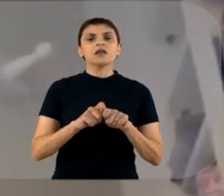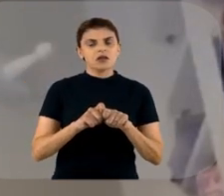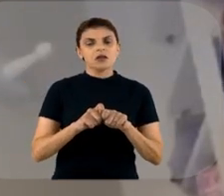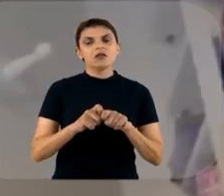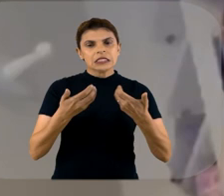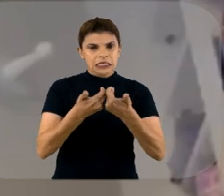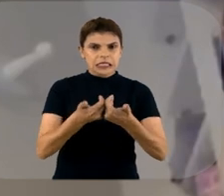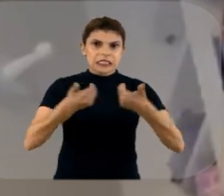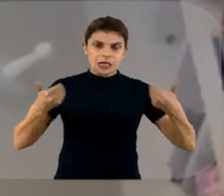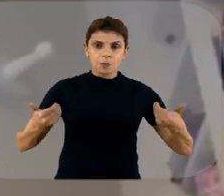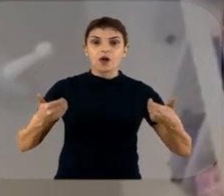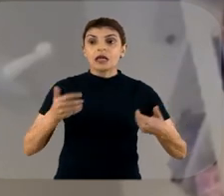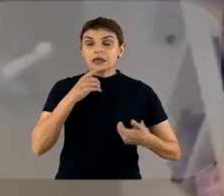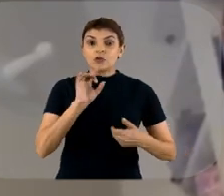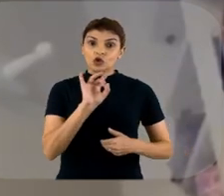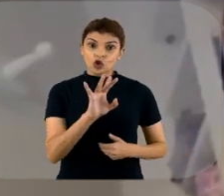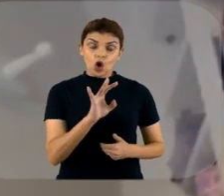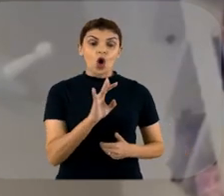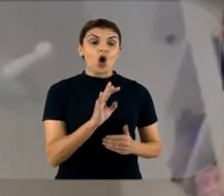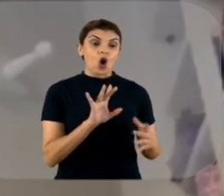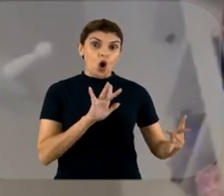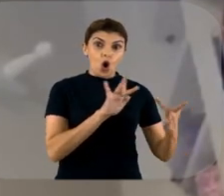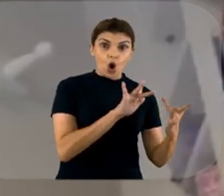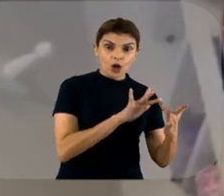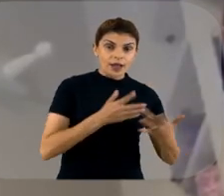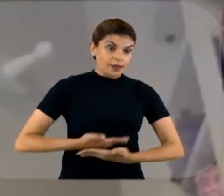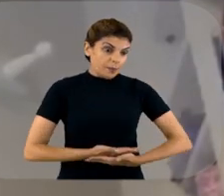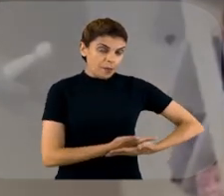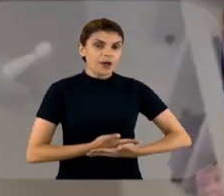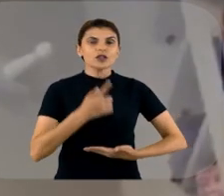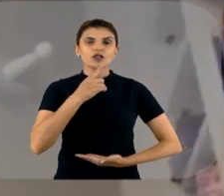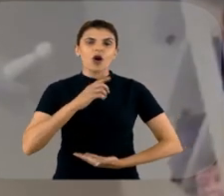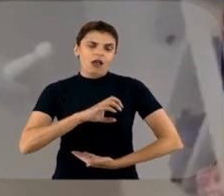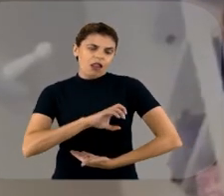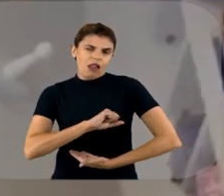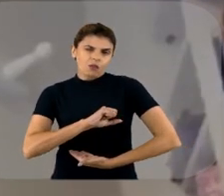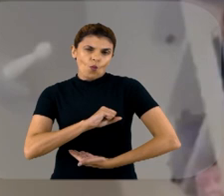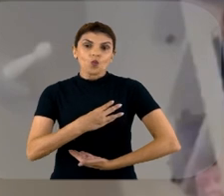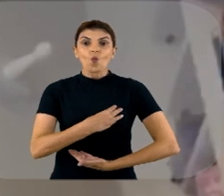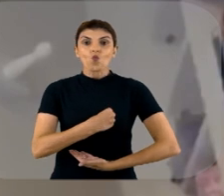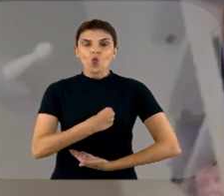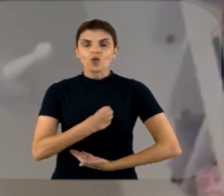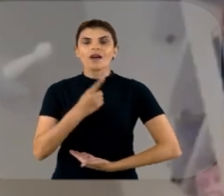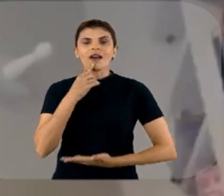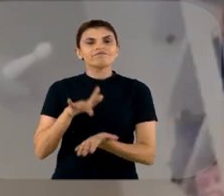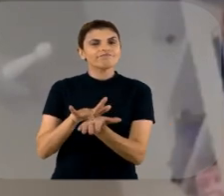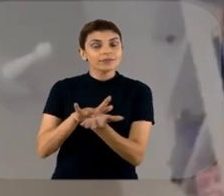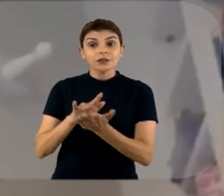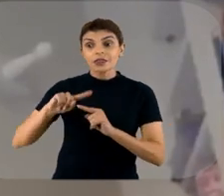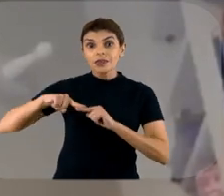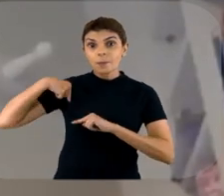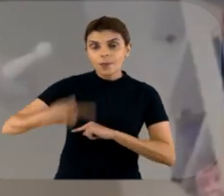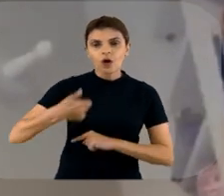separação só só voltava ficava com a aleitamento artificial e só 14 dias